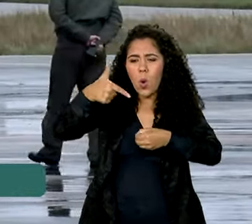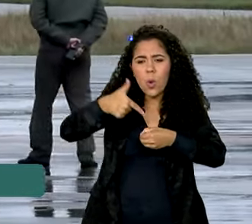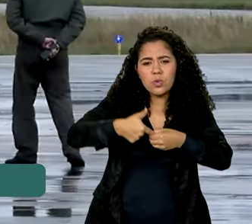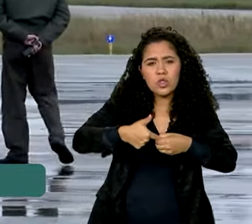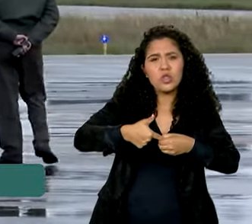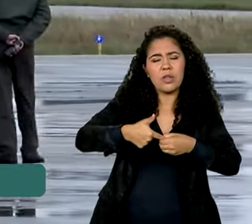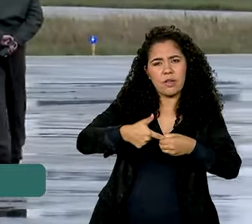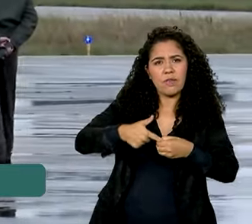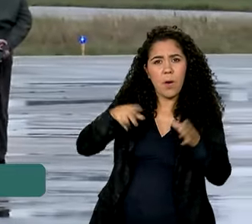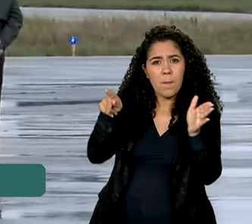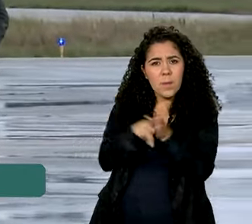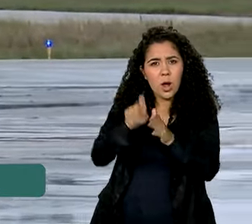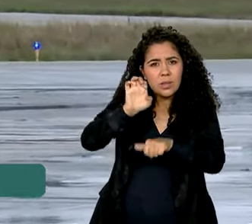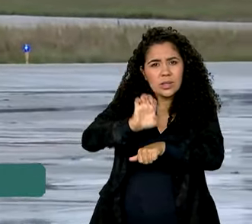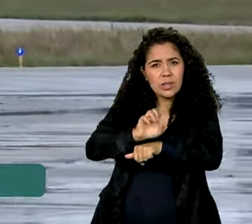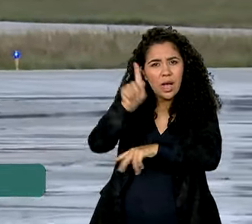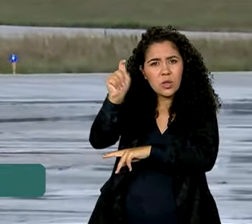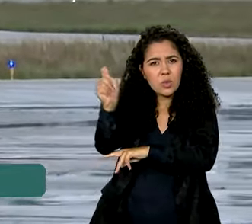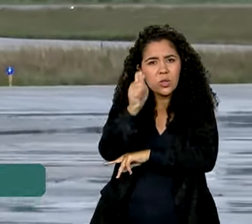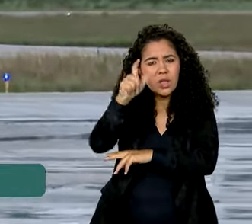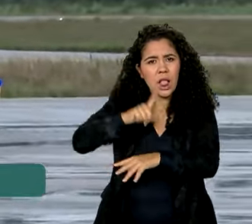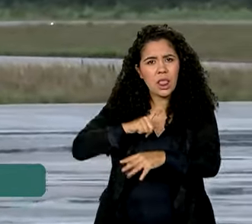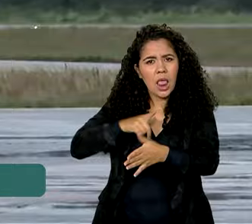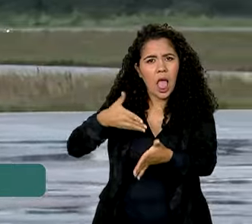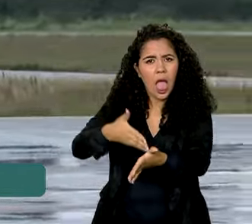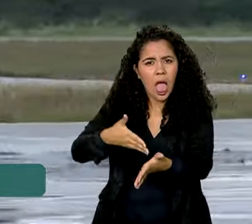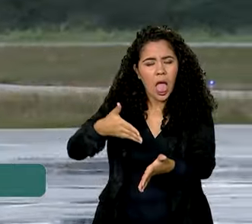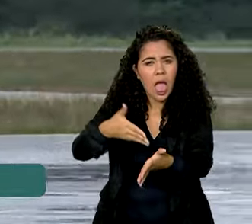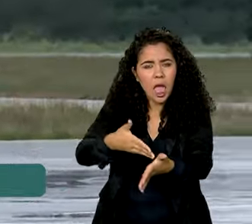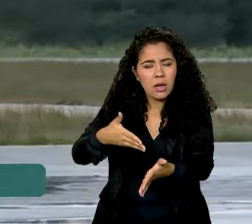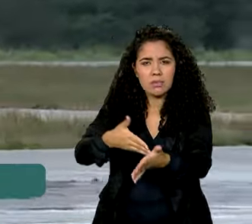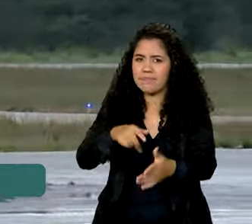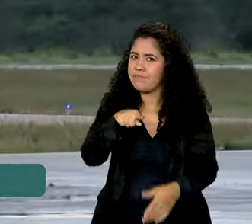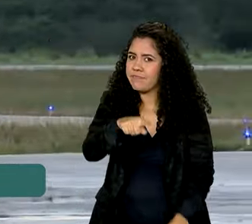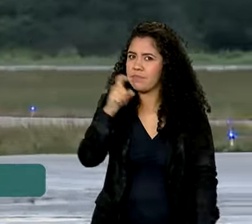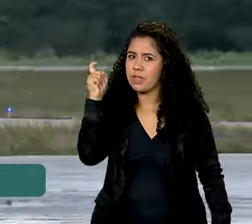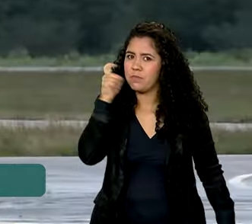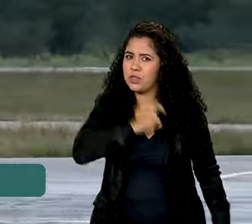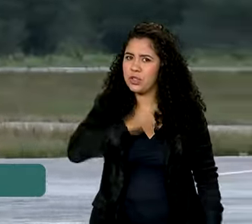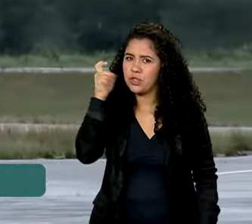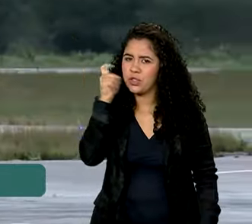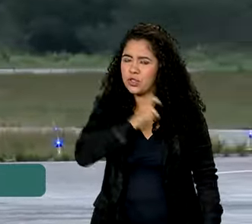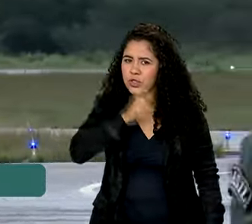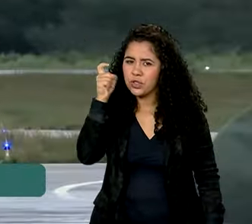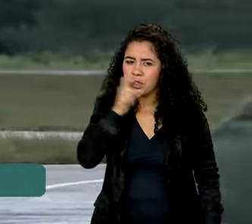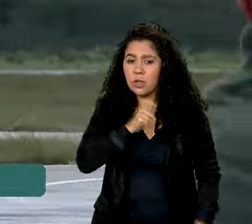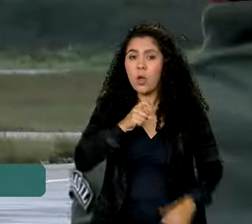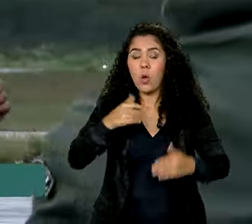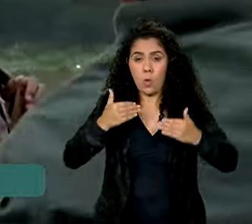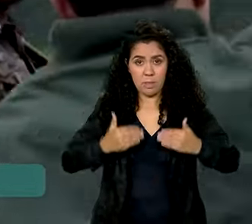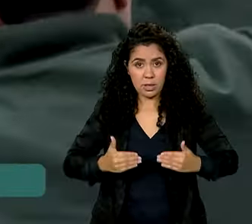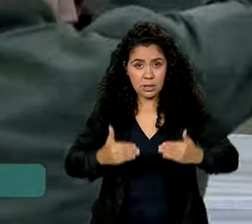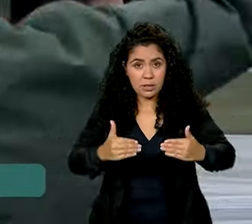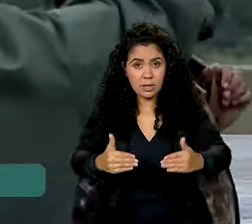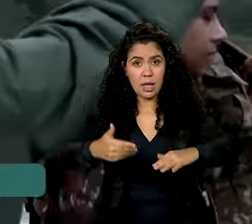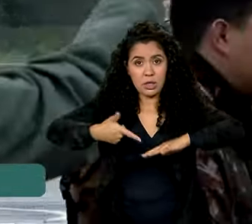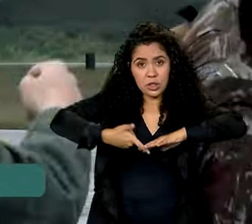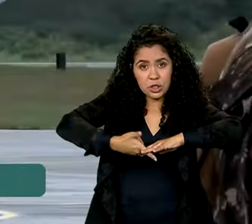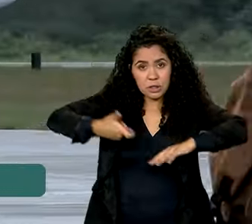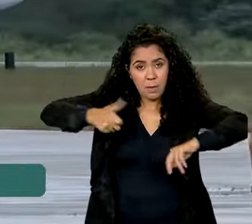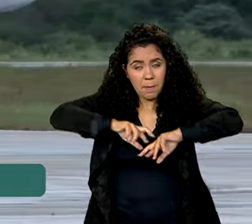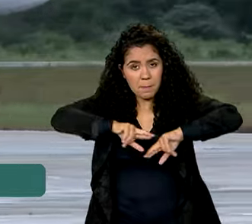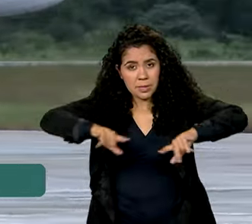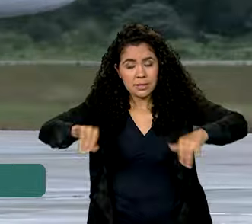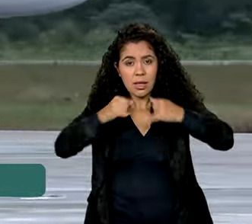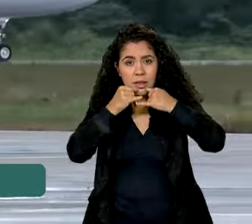está sofrendo restrições. Essa alegação é uma mentira. O Ministério de Minas e Energia tem